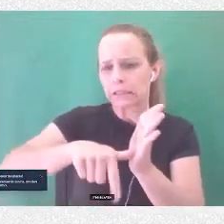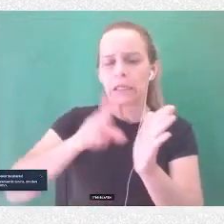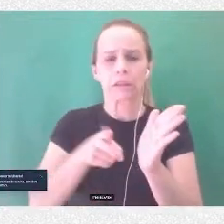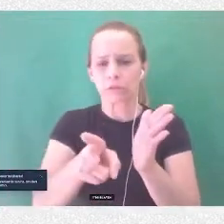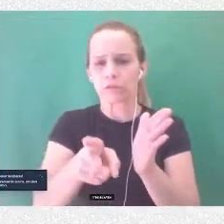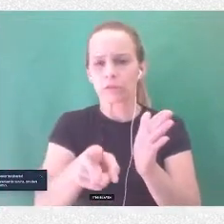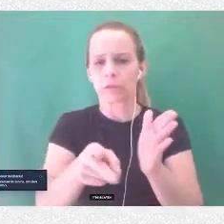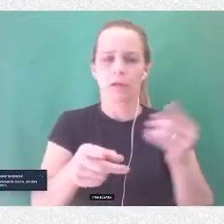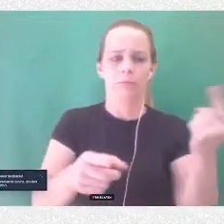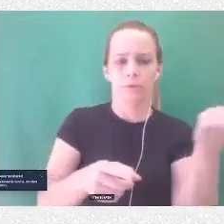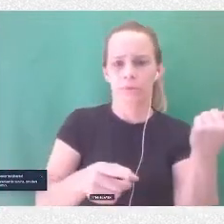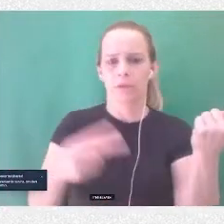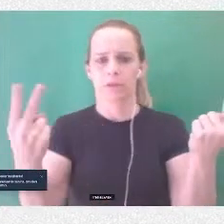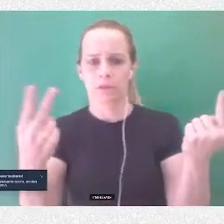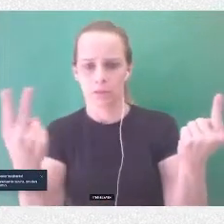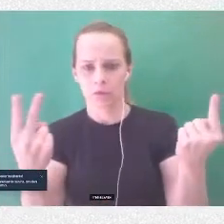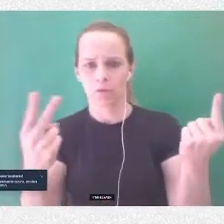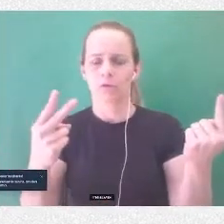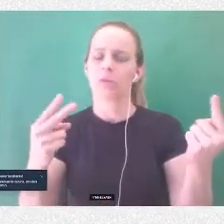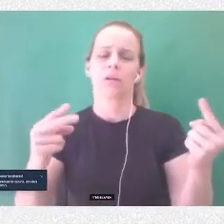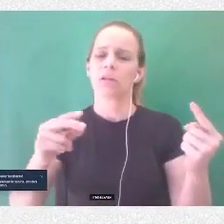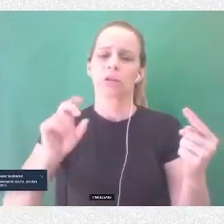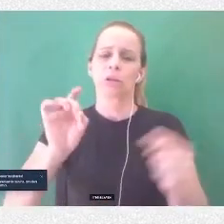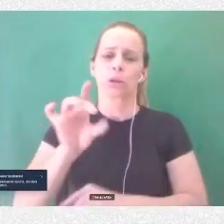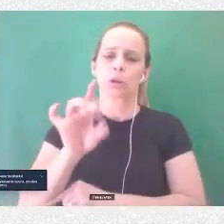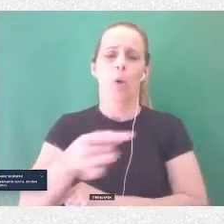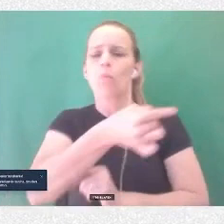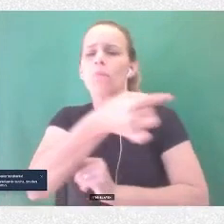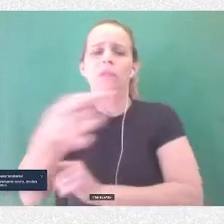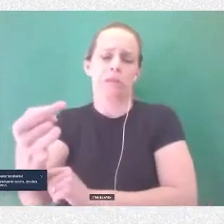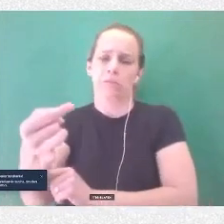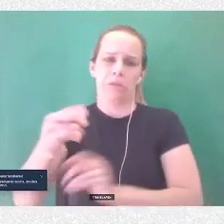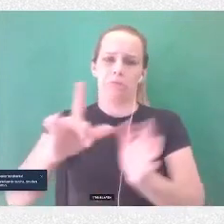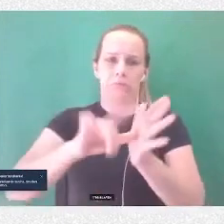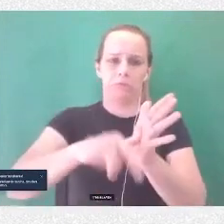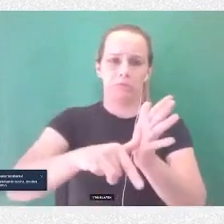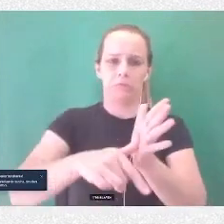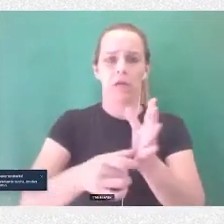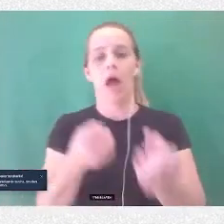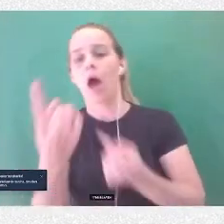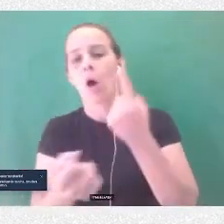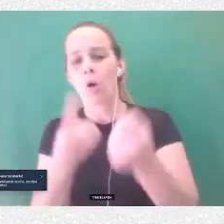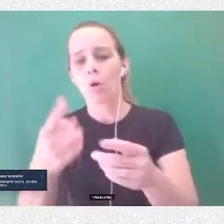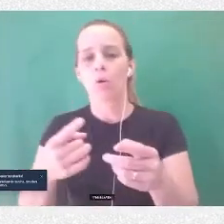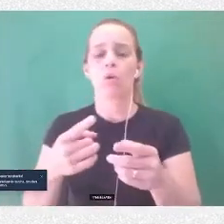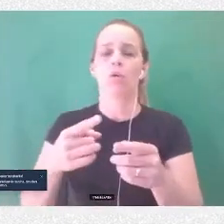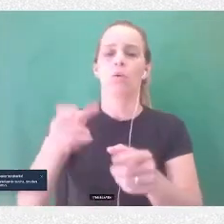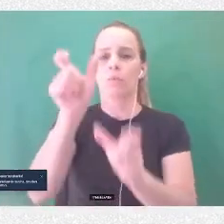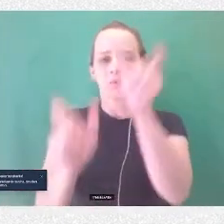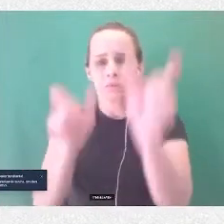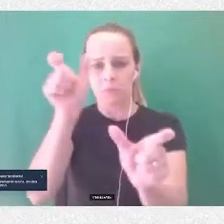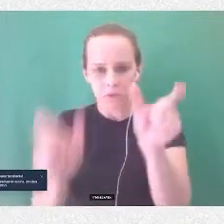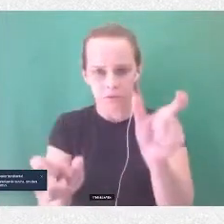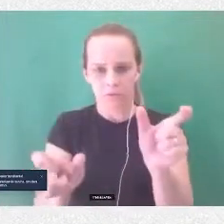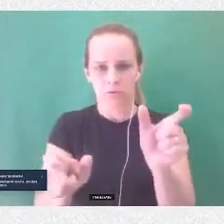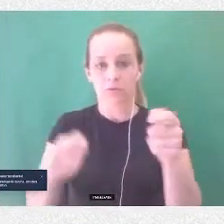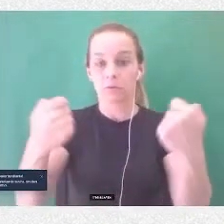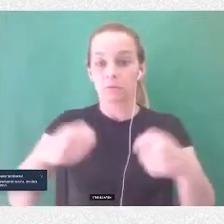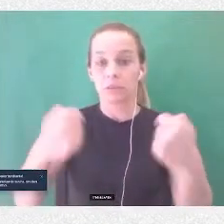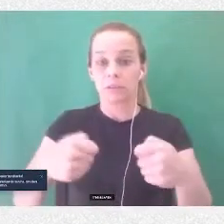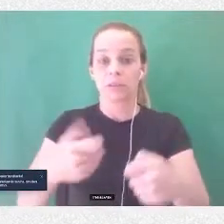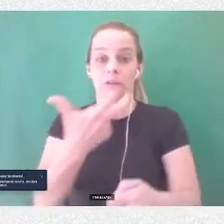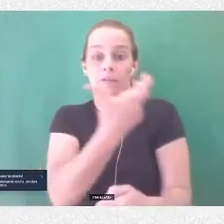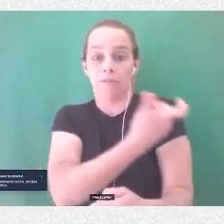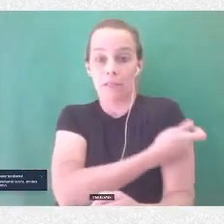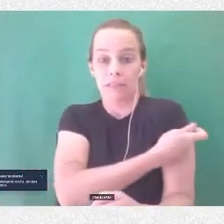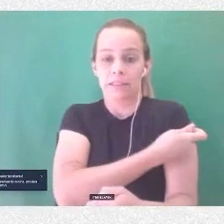a primeira e a segunda dose não ultrapassa uma semana, ou seja, aqueles pacientes que deveriam se vacinar numa data determinada, eles não